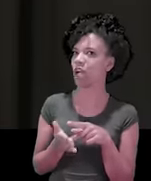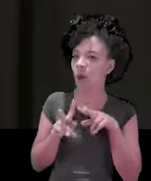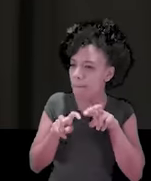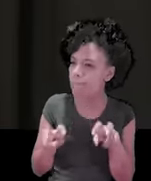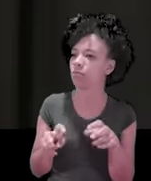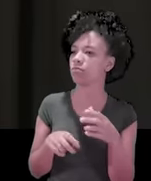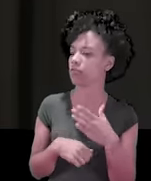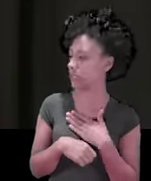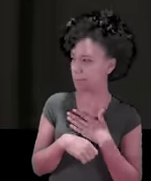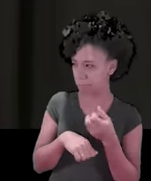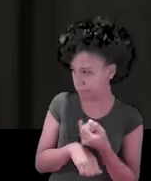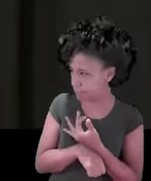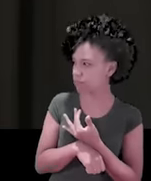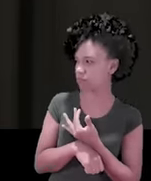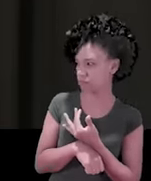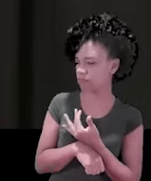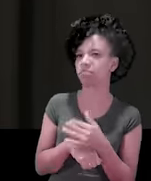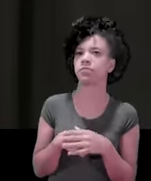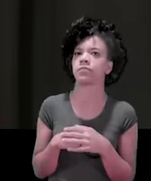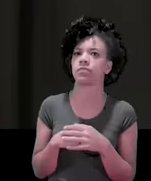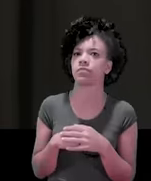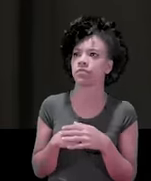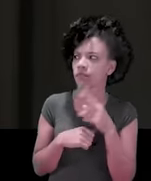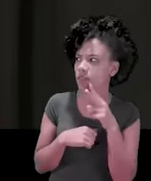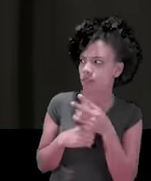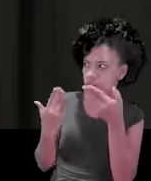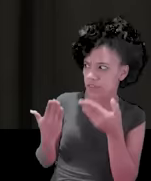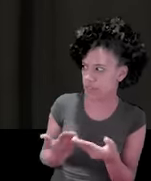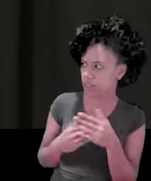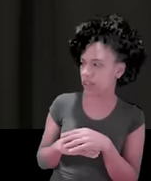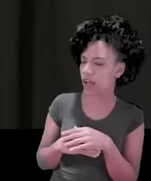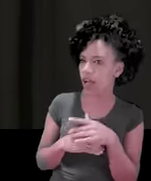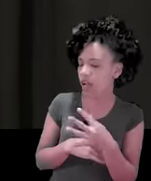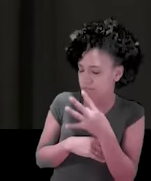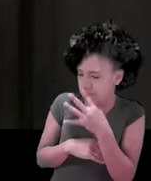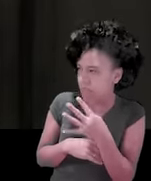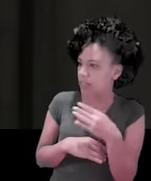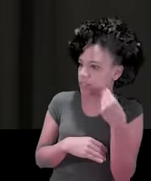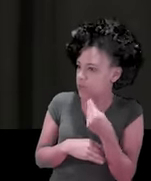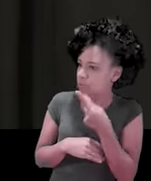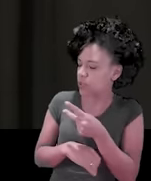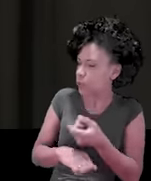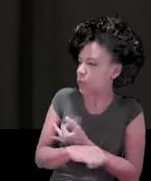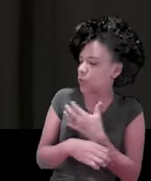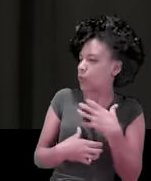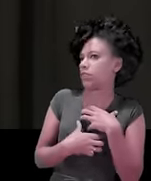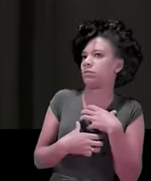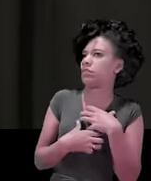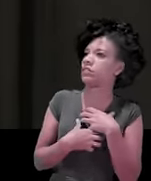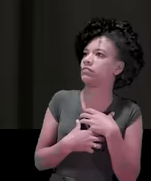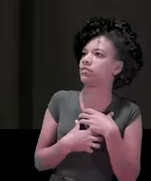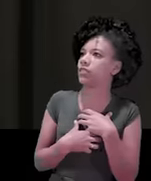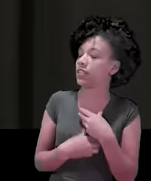o músculo isso na minha essência e ver você na minha frente ouvindo teu relato vejo você se emocionando e